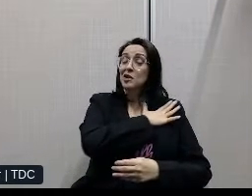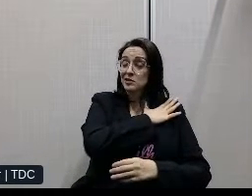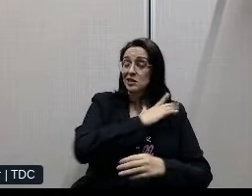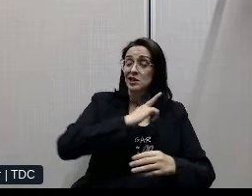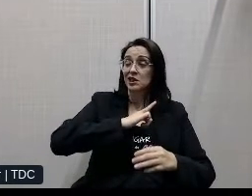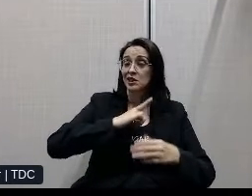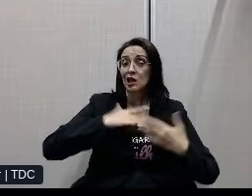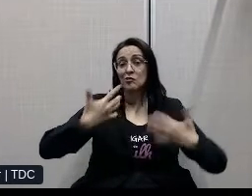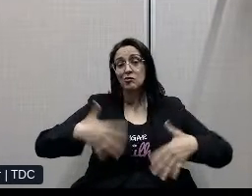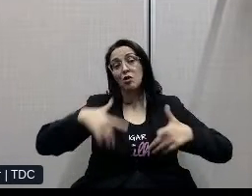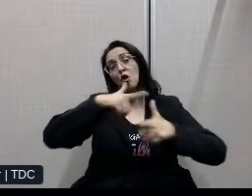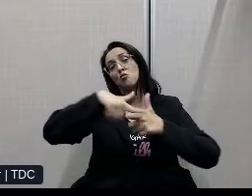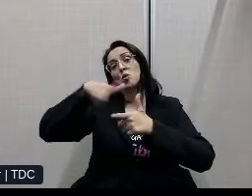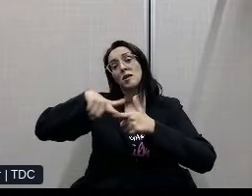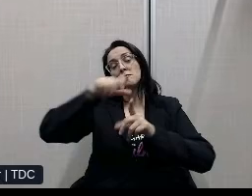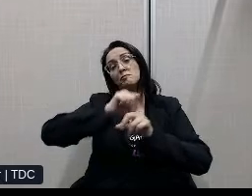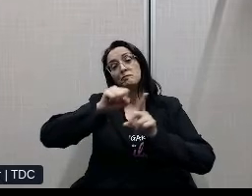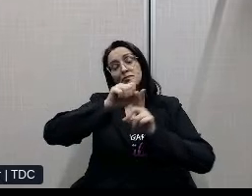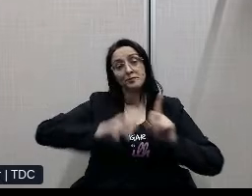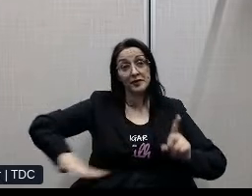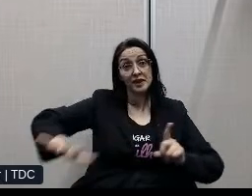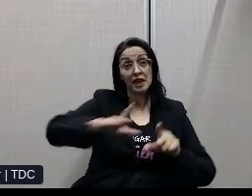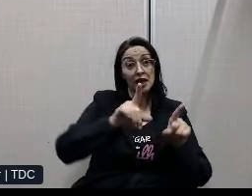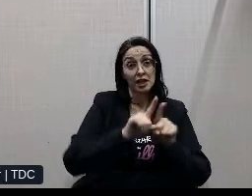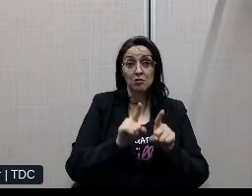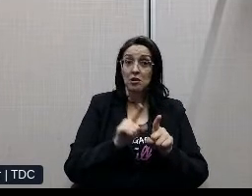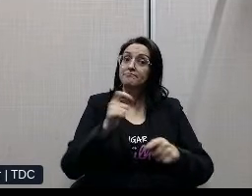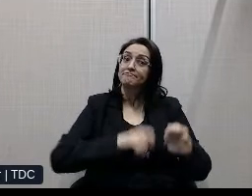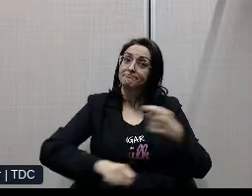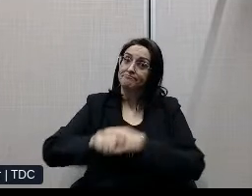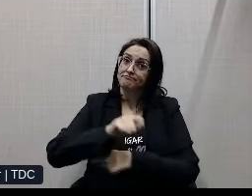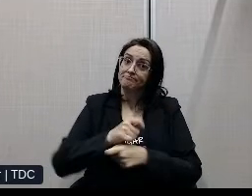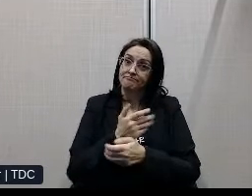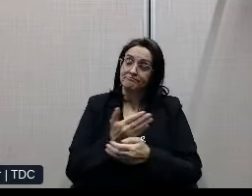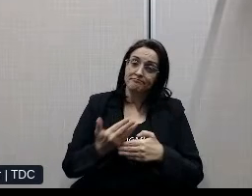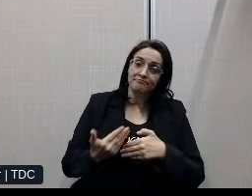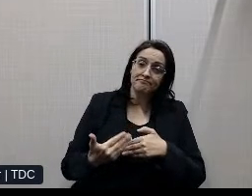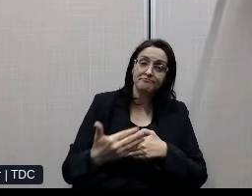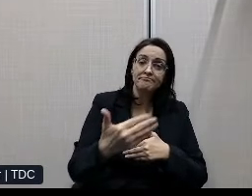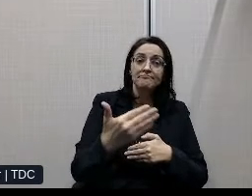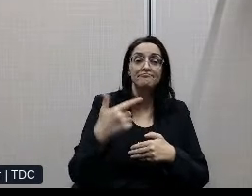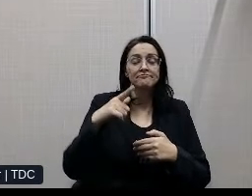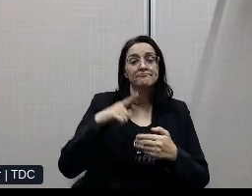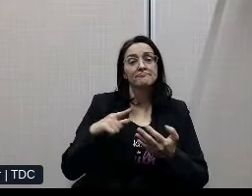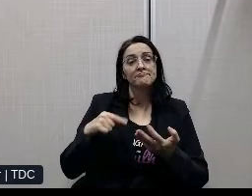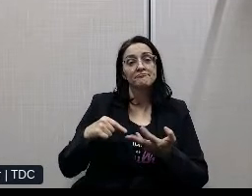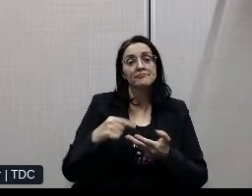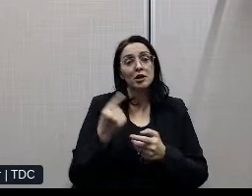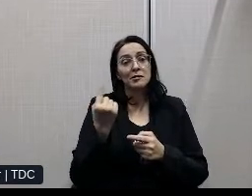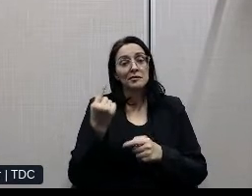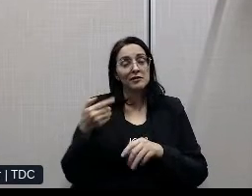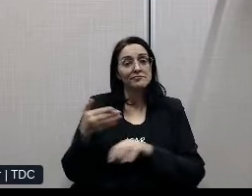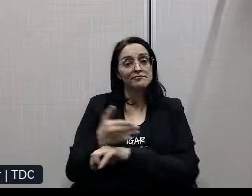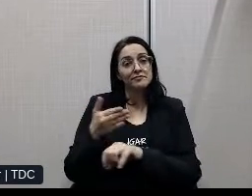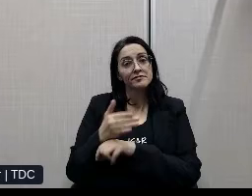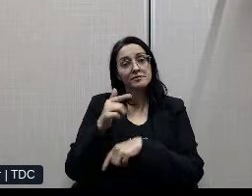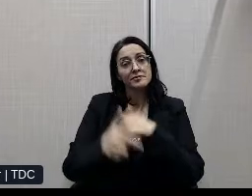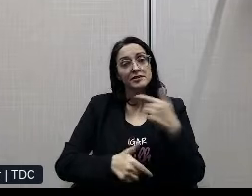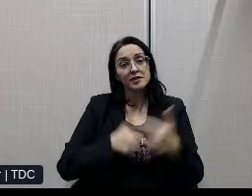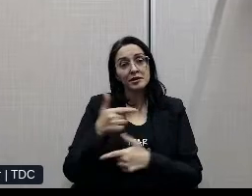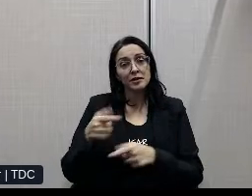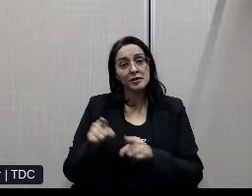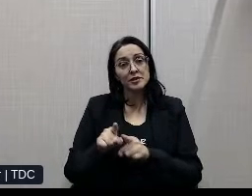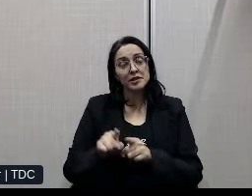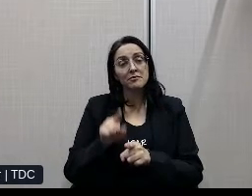enorme problema social e econômico. À medida em que os gordos têm menos acesso ao trabalho e menos acesso a subir em